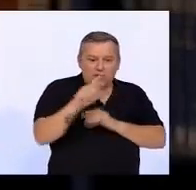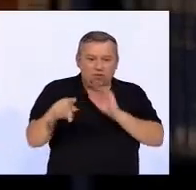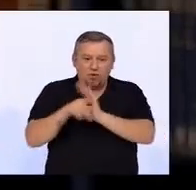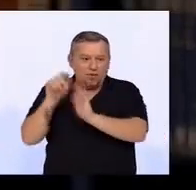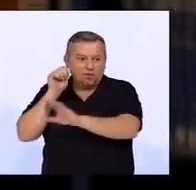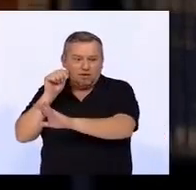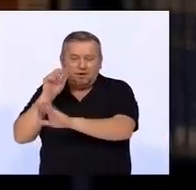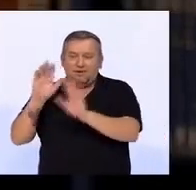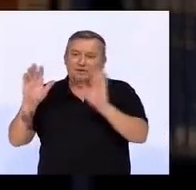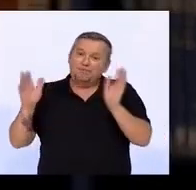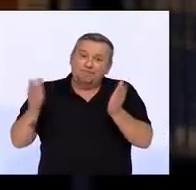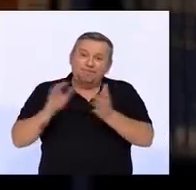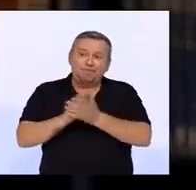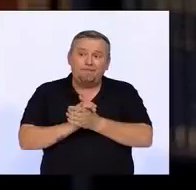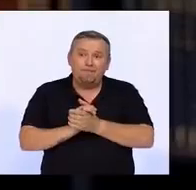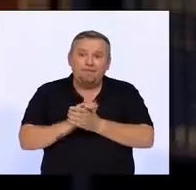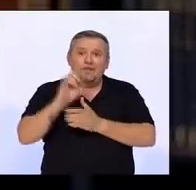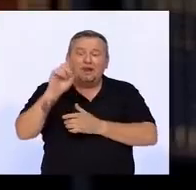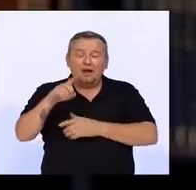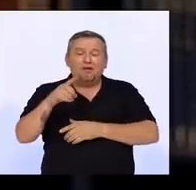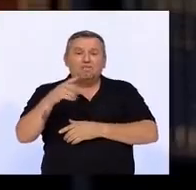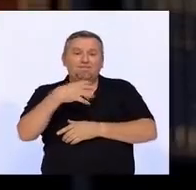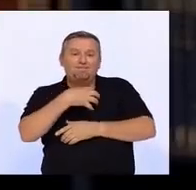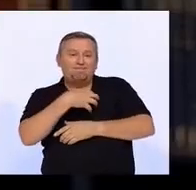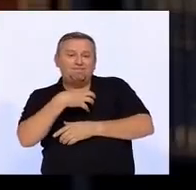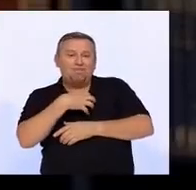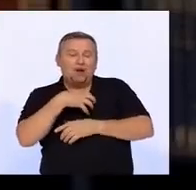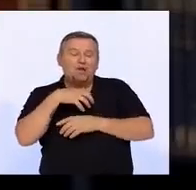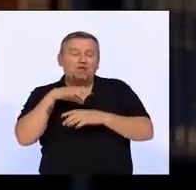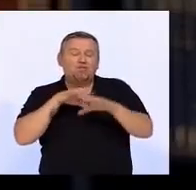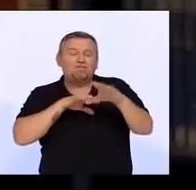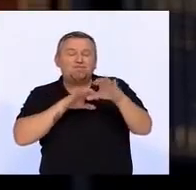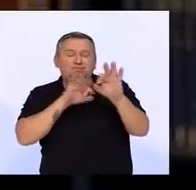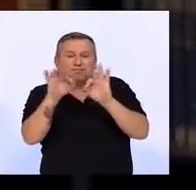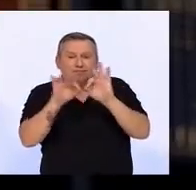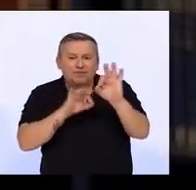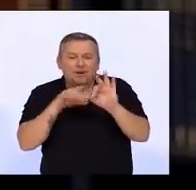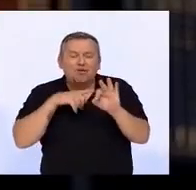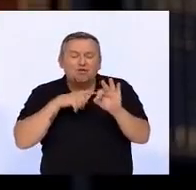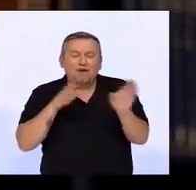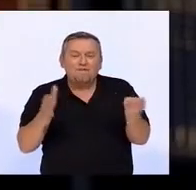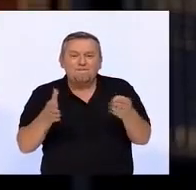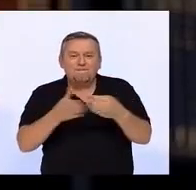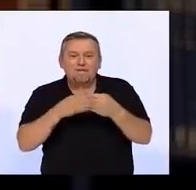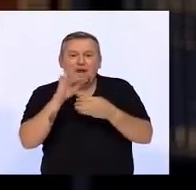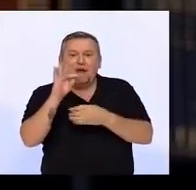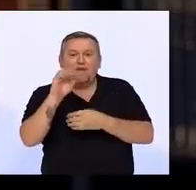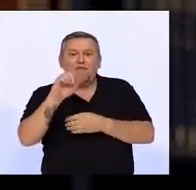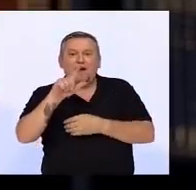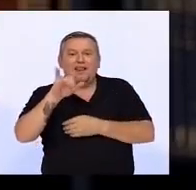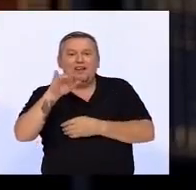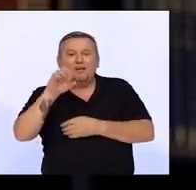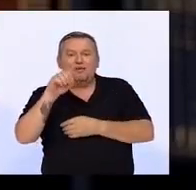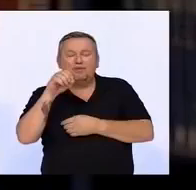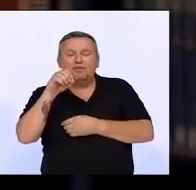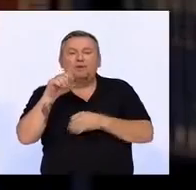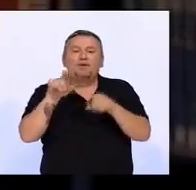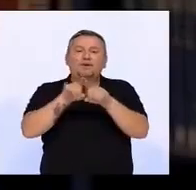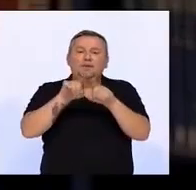candidatura. Então, isto é uma característica de um sistema partidário falido, uma situação que nós temos aí